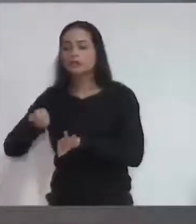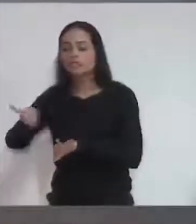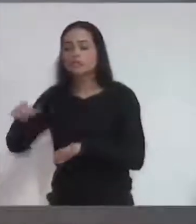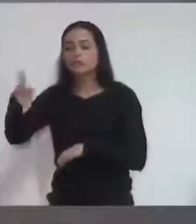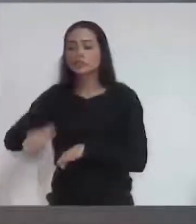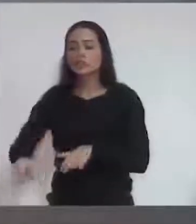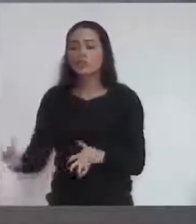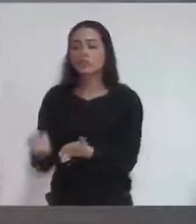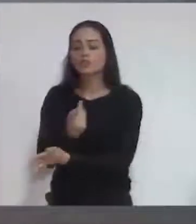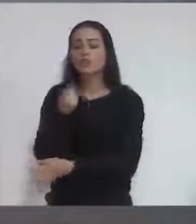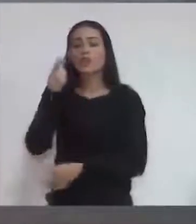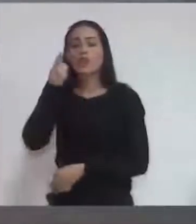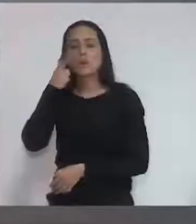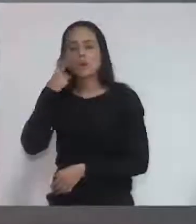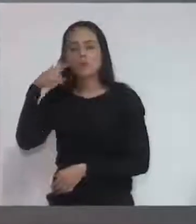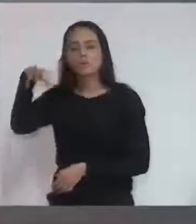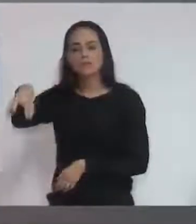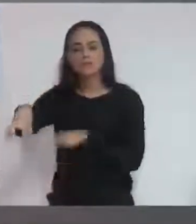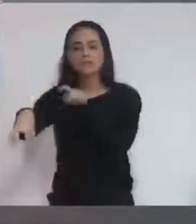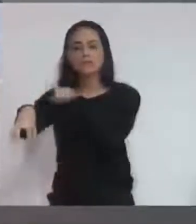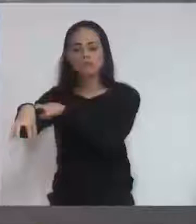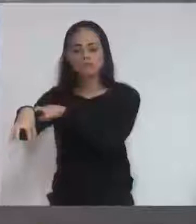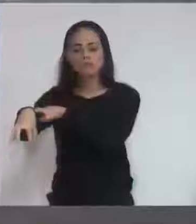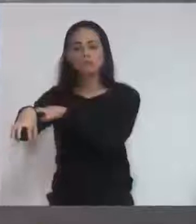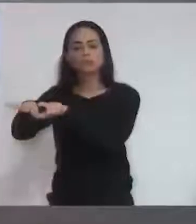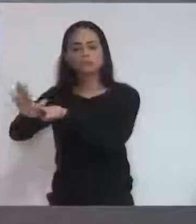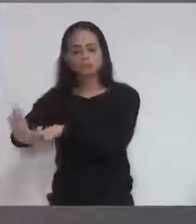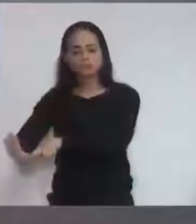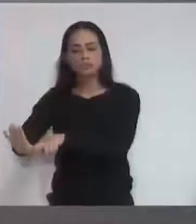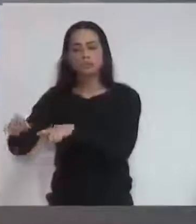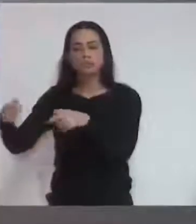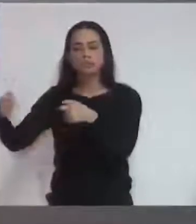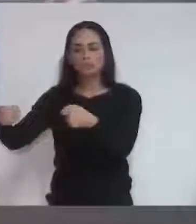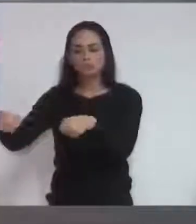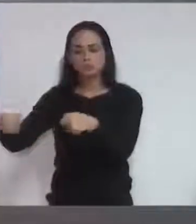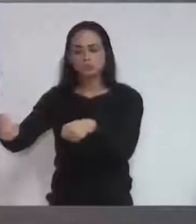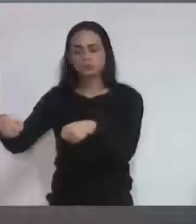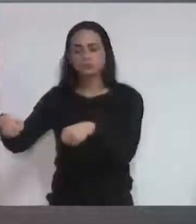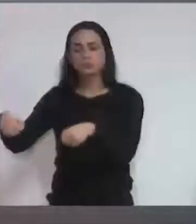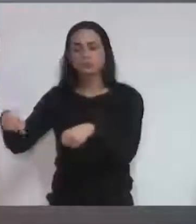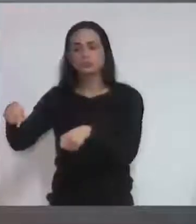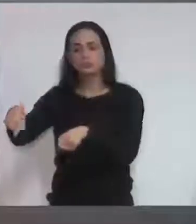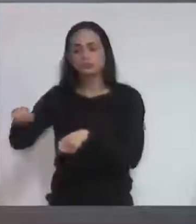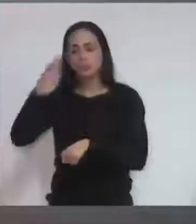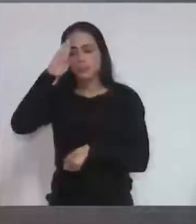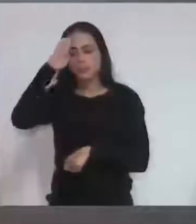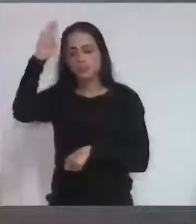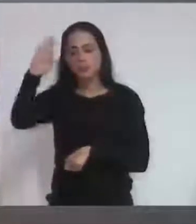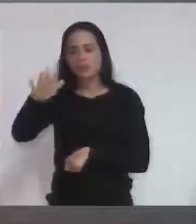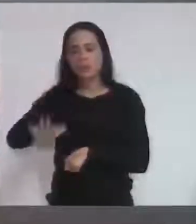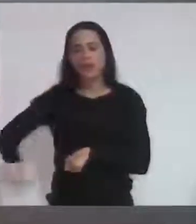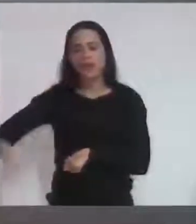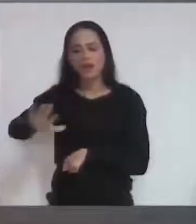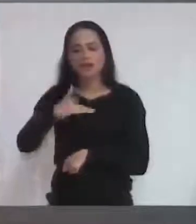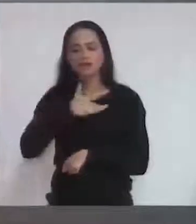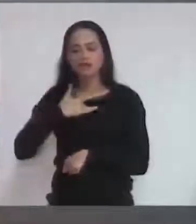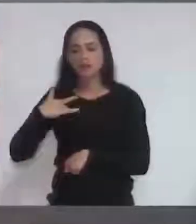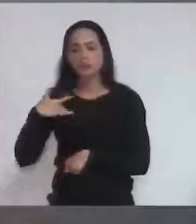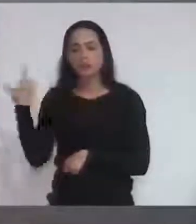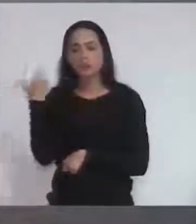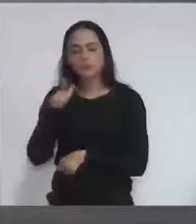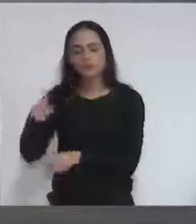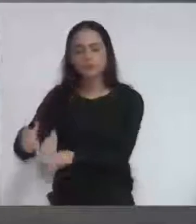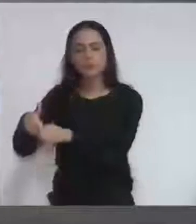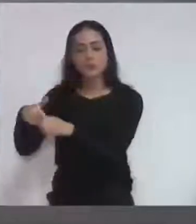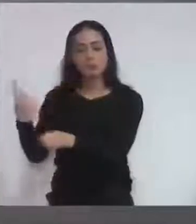acontecendo, tal posto é prioridade, os funcionários da saúde vai acontecer X, Y, Z, né? Para que tenha transparência e